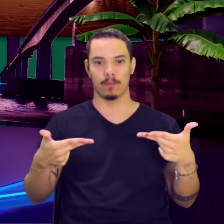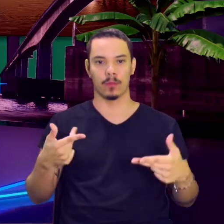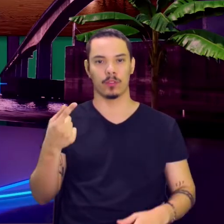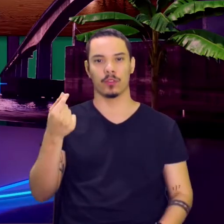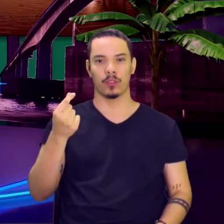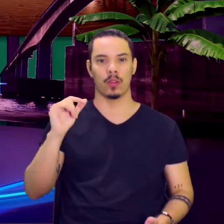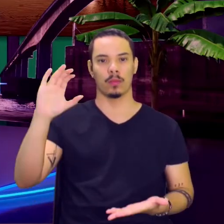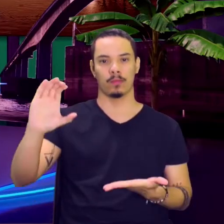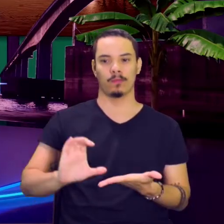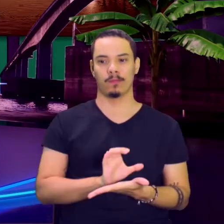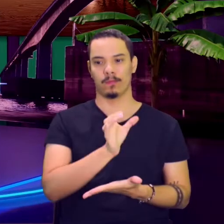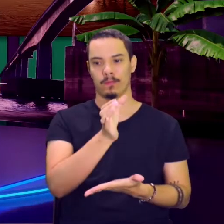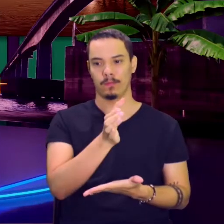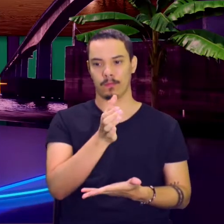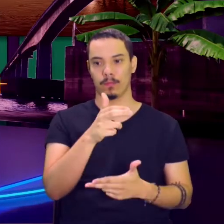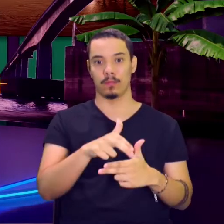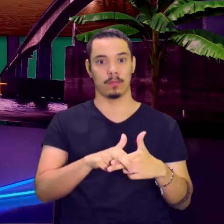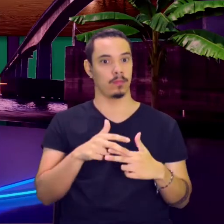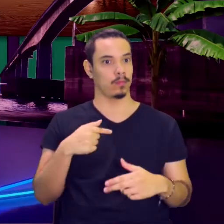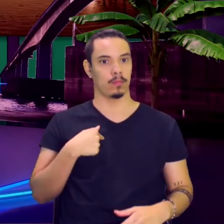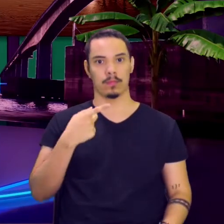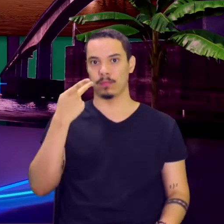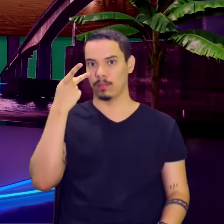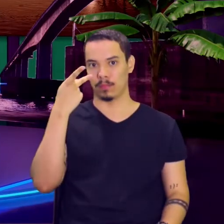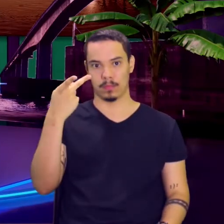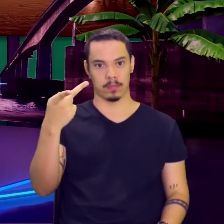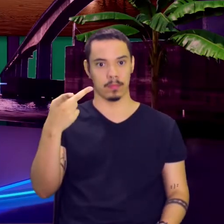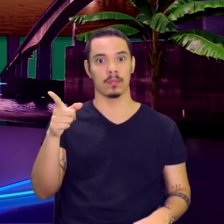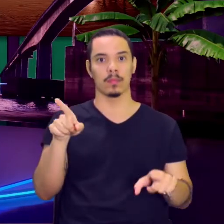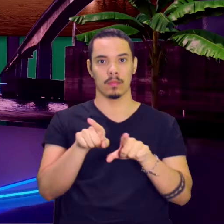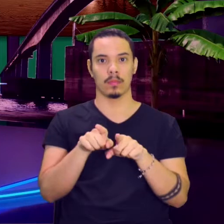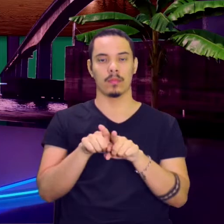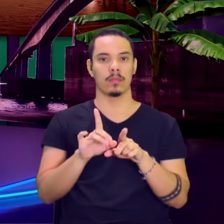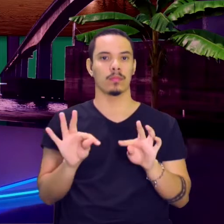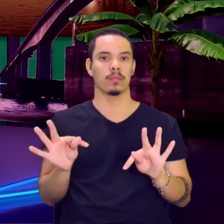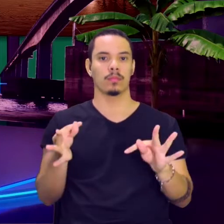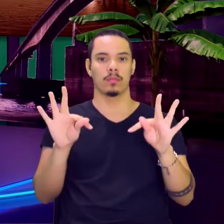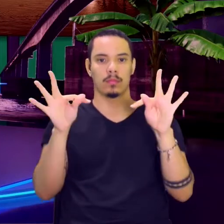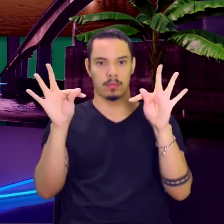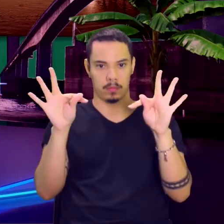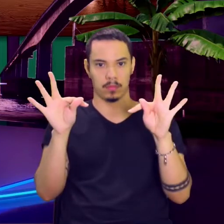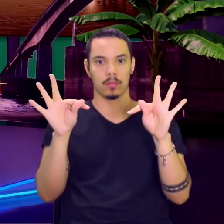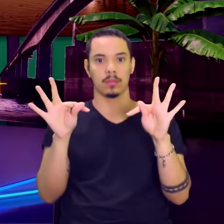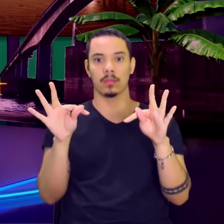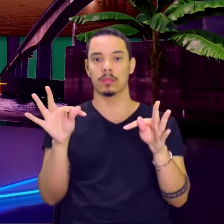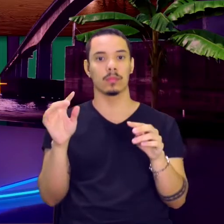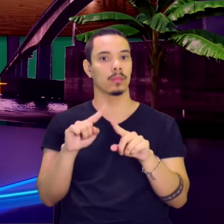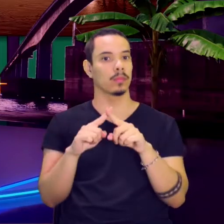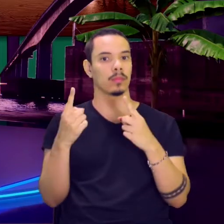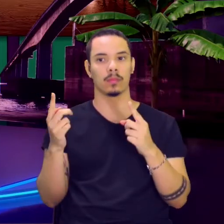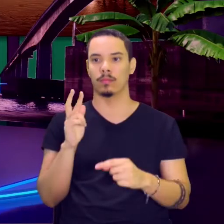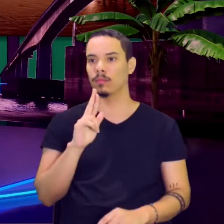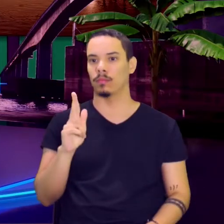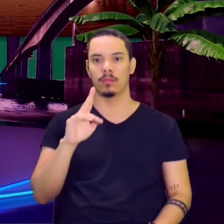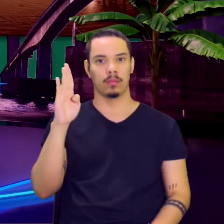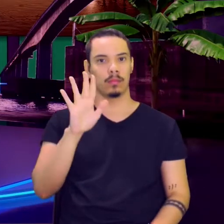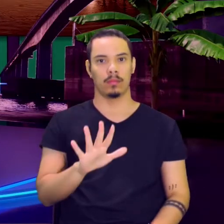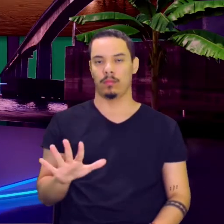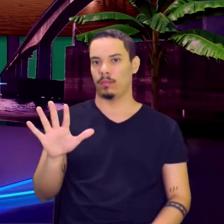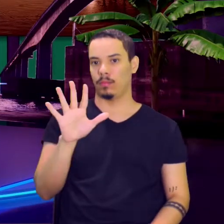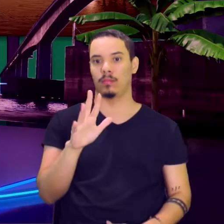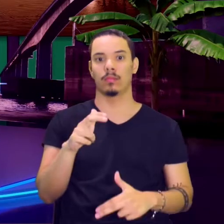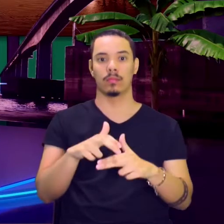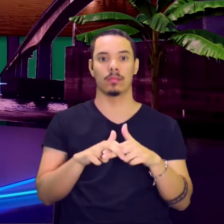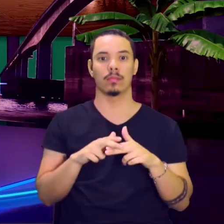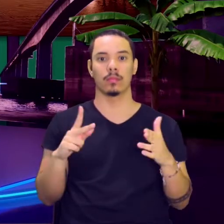gente teve que buscar esse dinheiro e também essa tecnologia. E essa tecnologia não era nacional. E isso